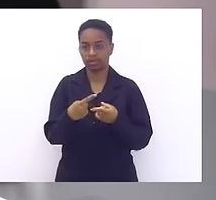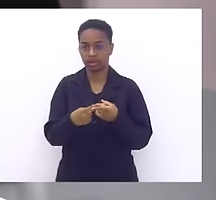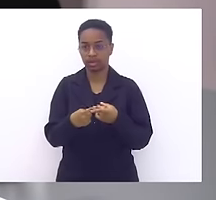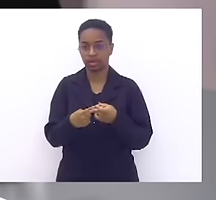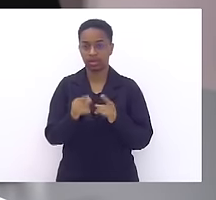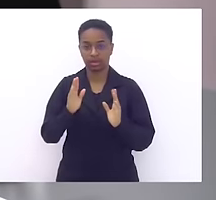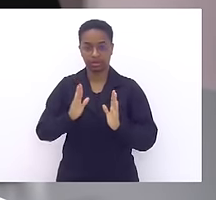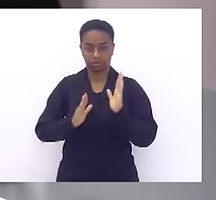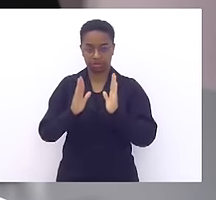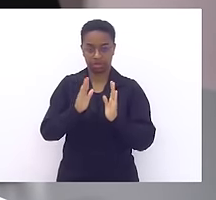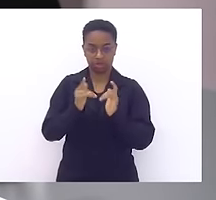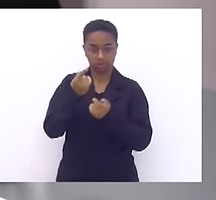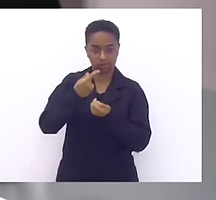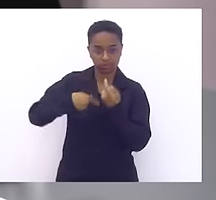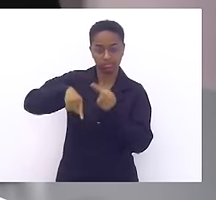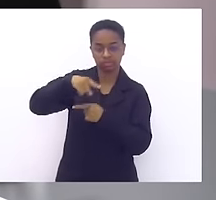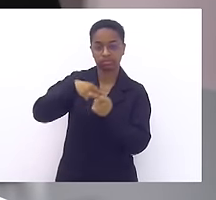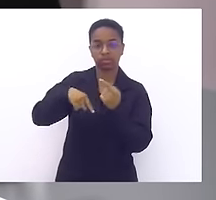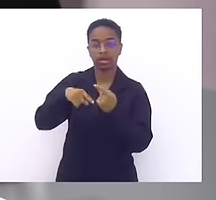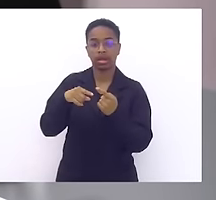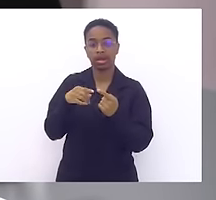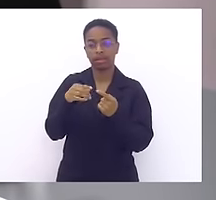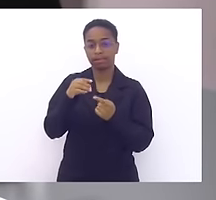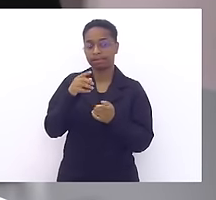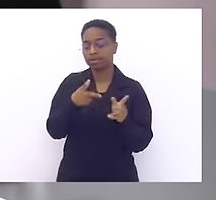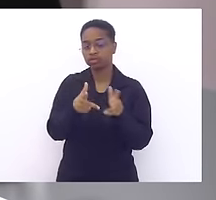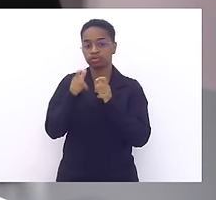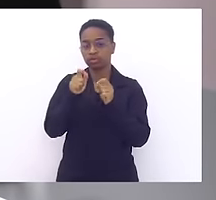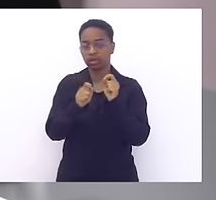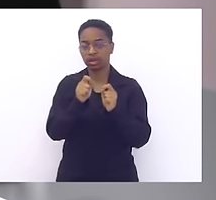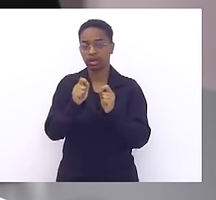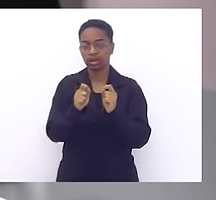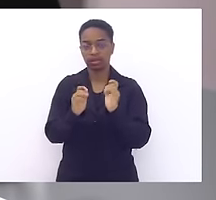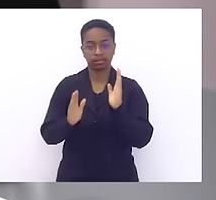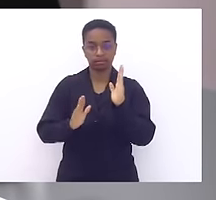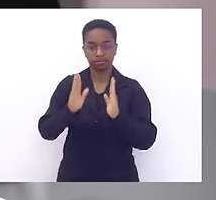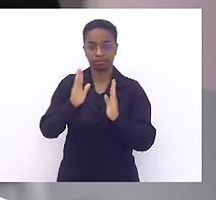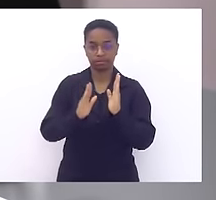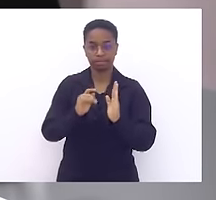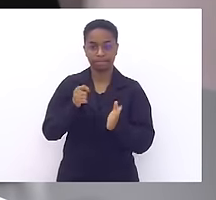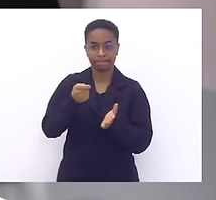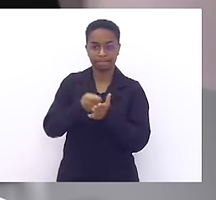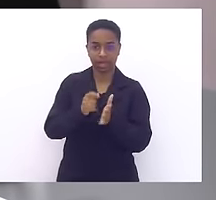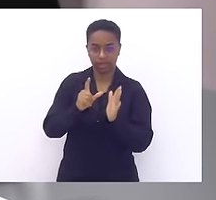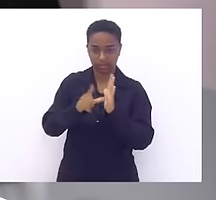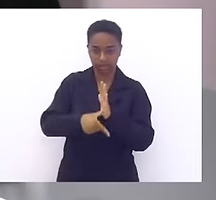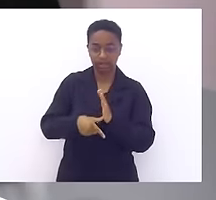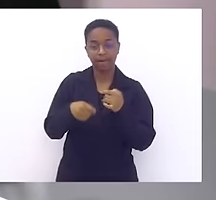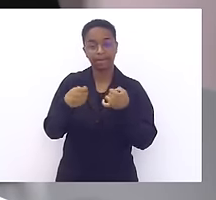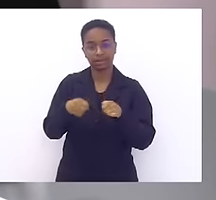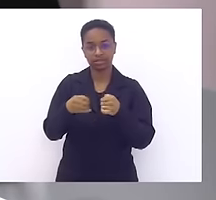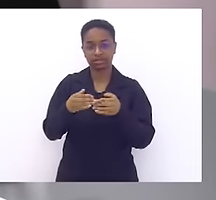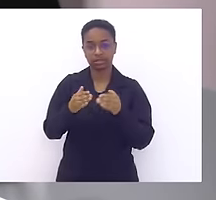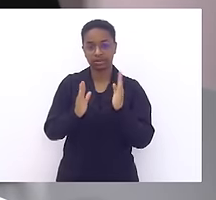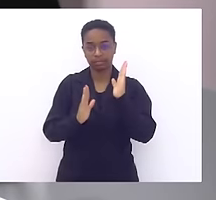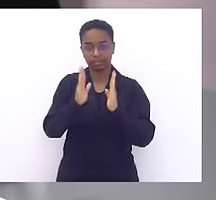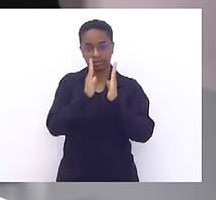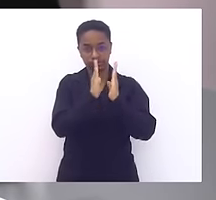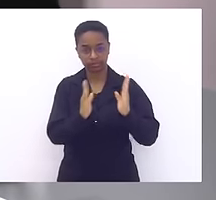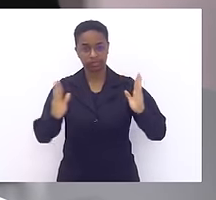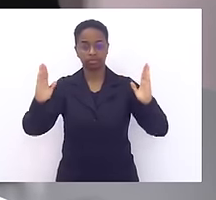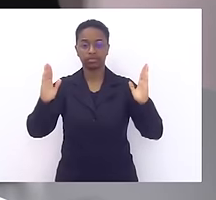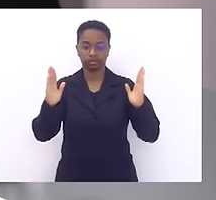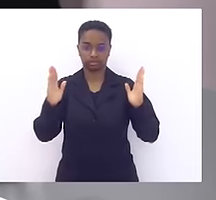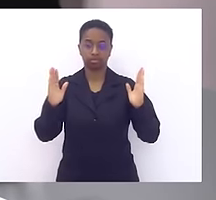fiscal entendeu que o programa do regime do recuperar ele precisava ser revogado mesmo depois de ter produzido